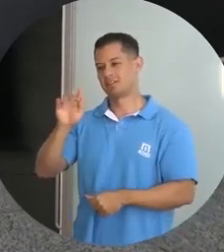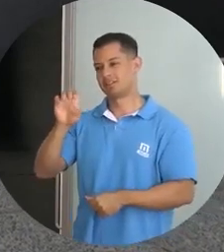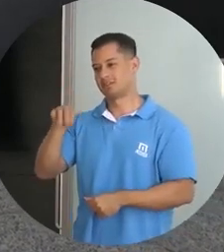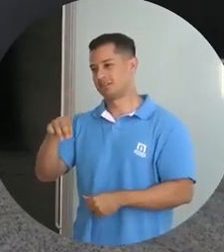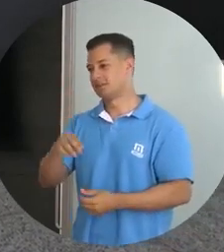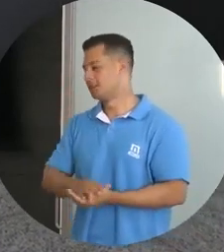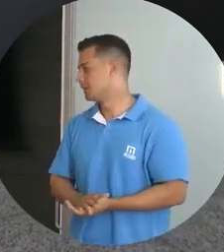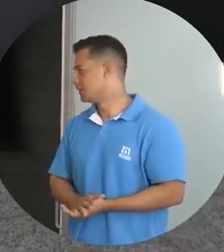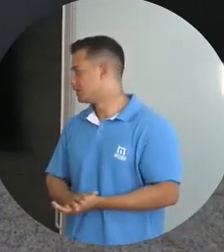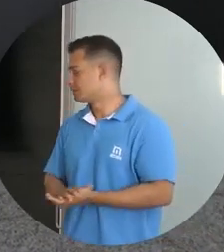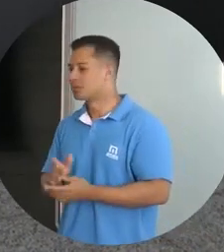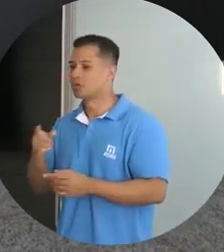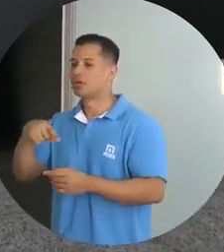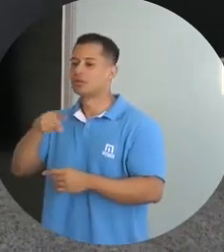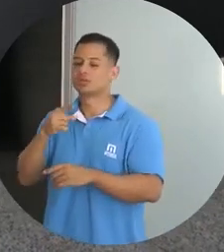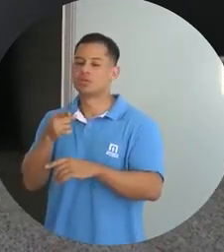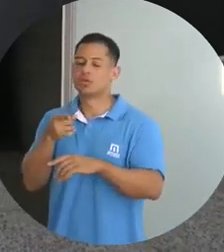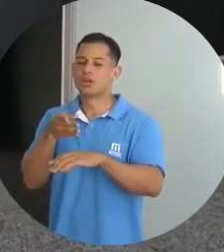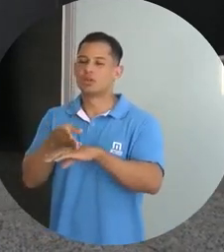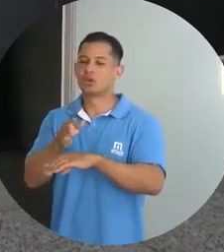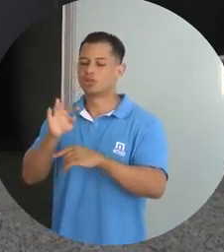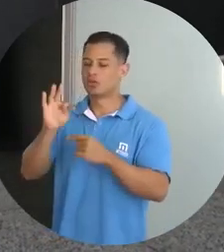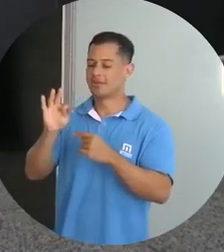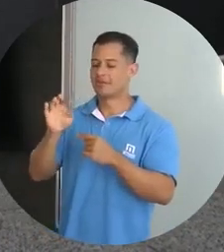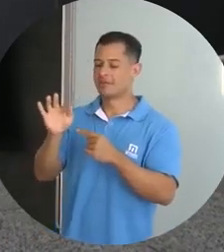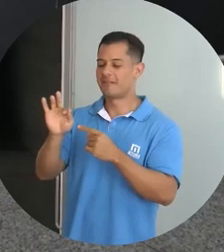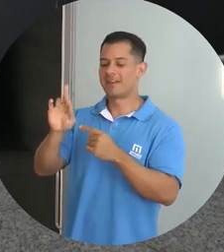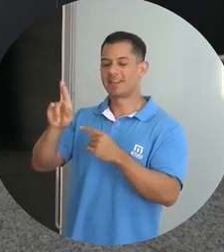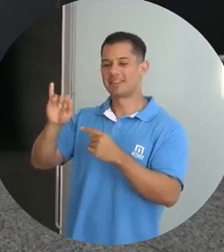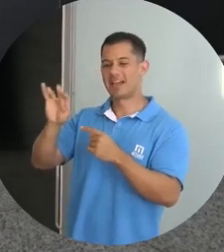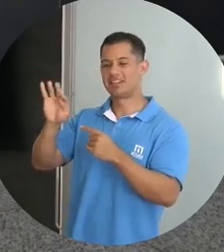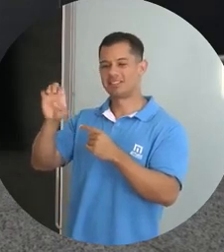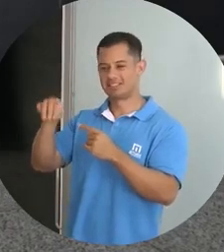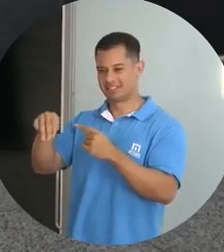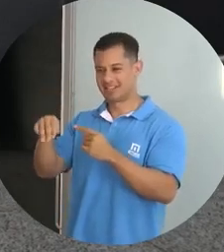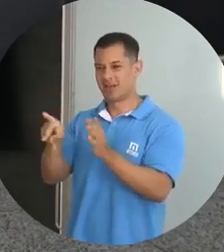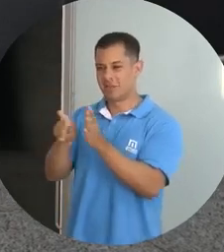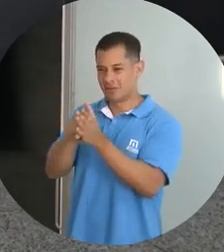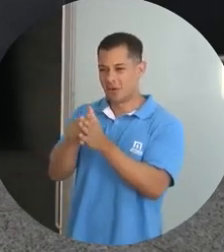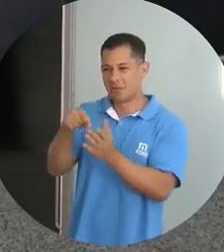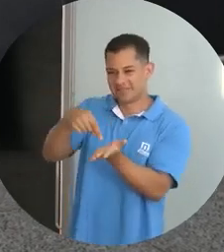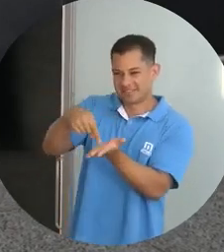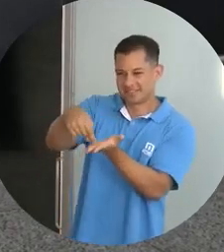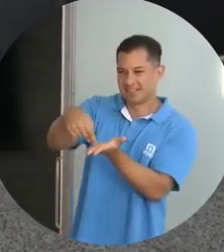Aqui a gente não entrou muito no caso das fretagens da estaca, mas a gente tem